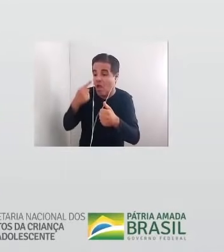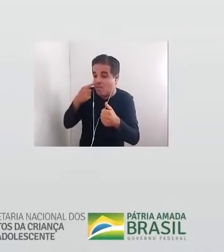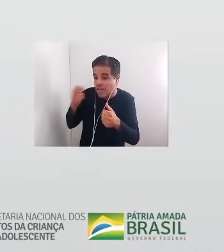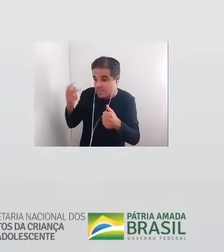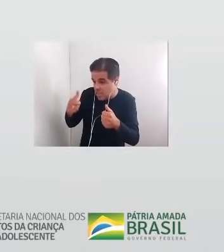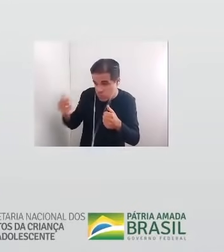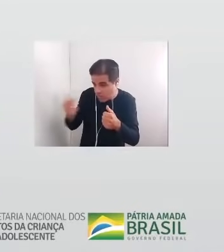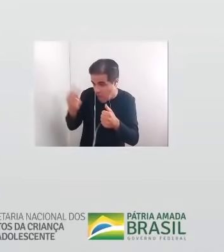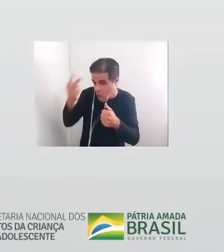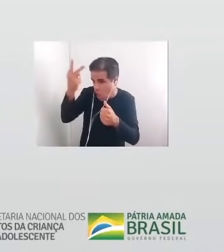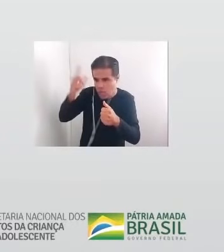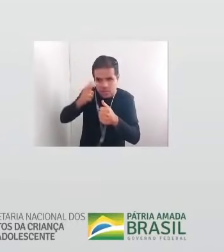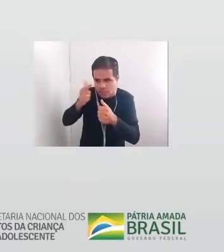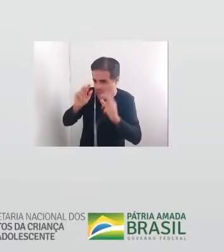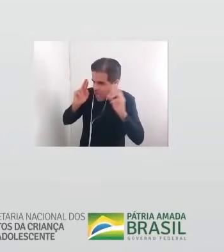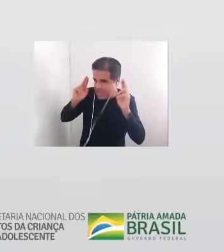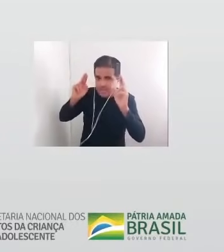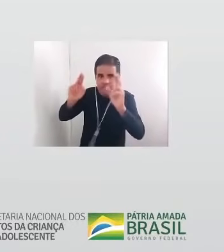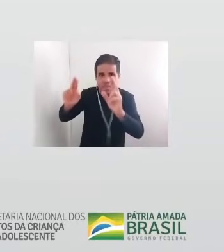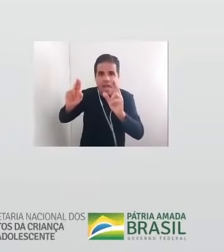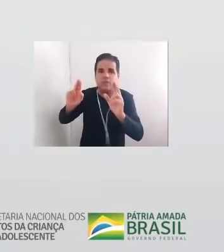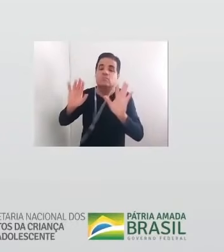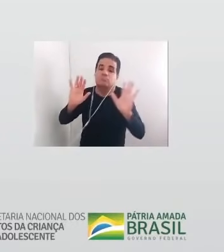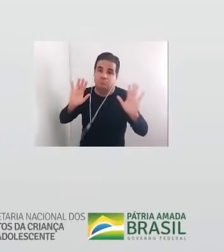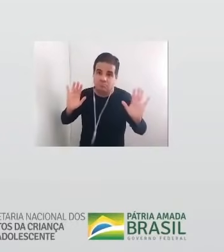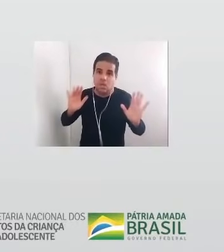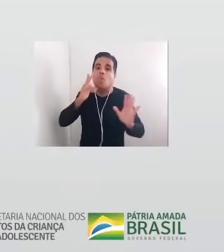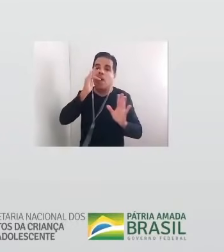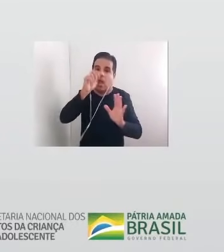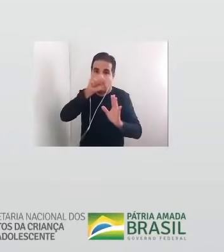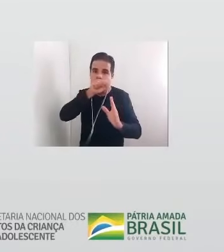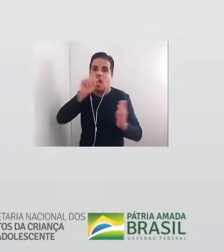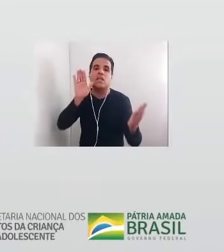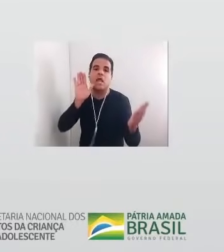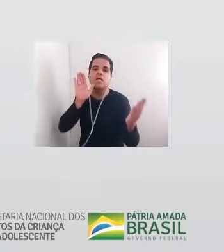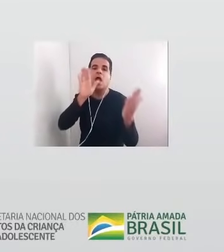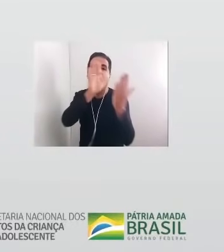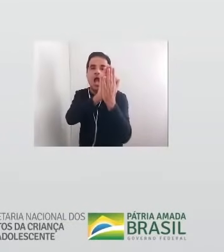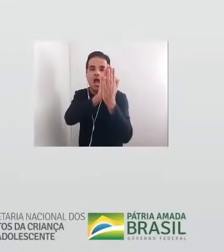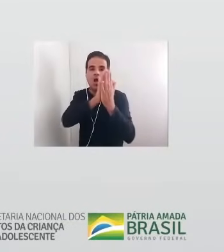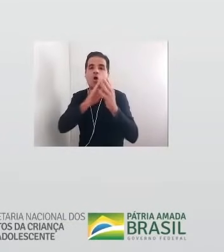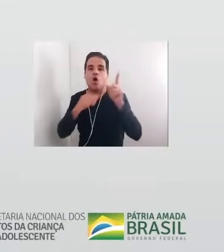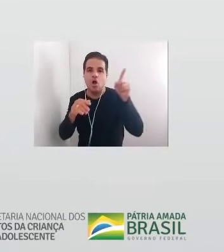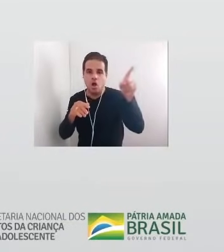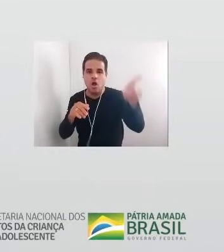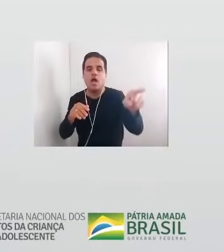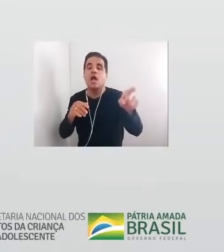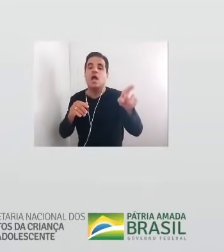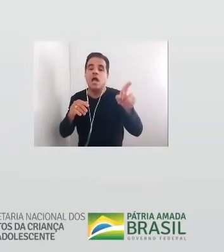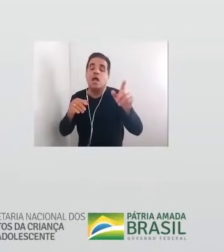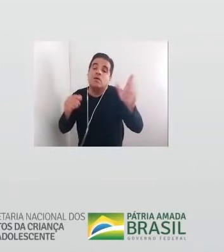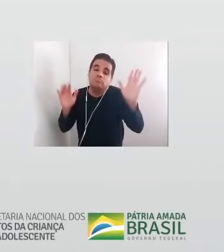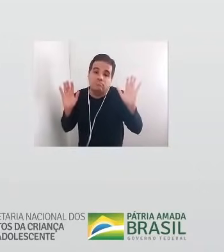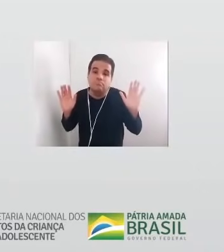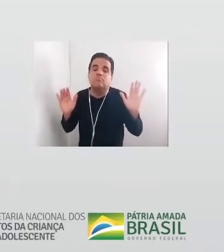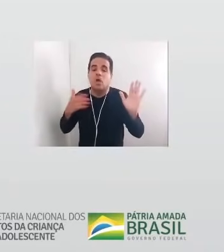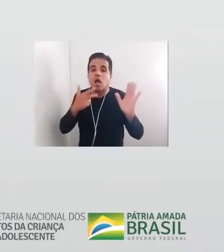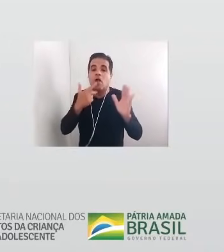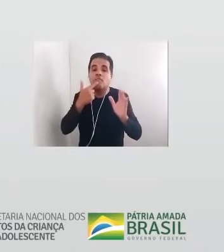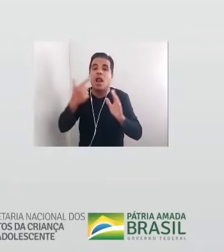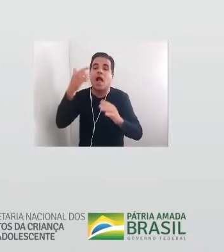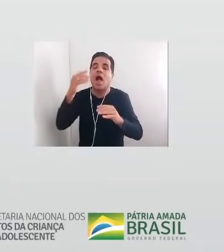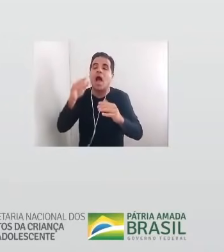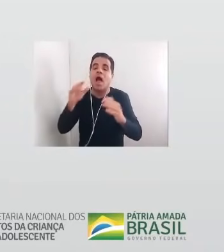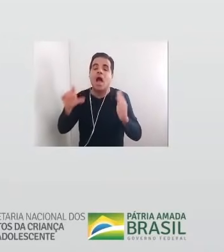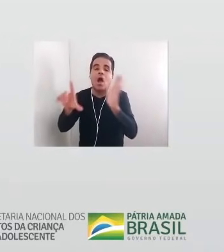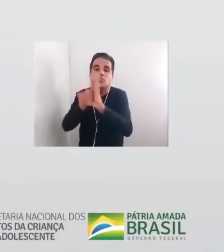não estão sendo respeitados, esses pais devem recorrer a medidas, em última análise, judiciais.